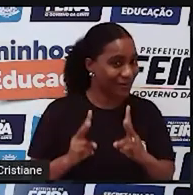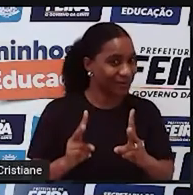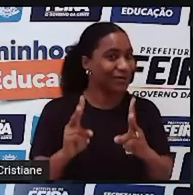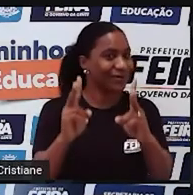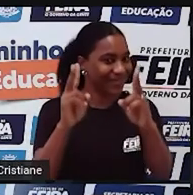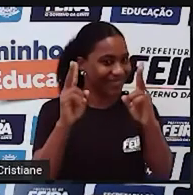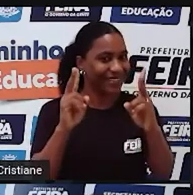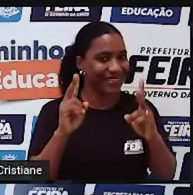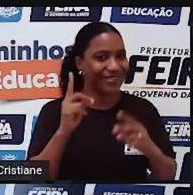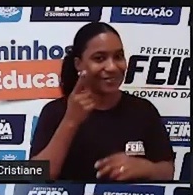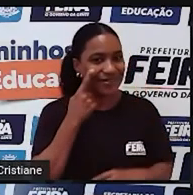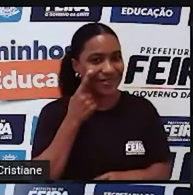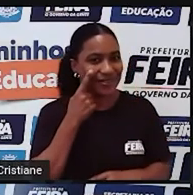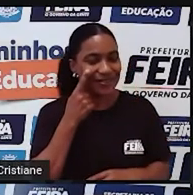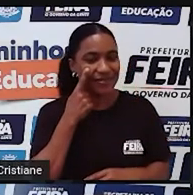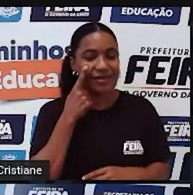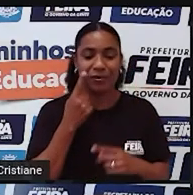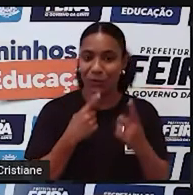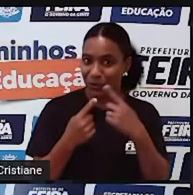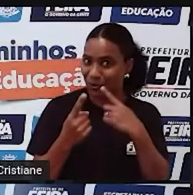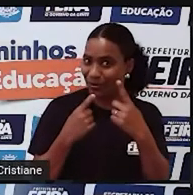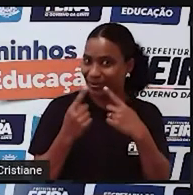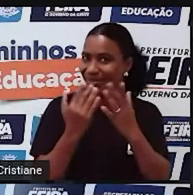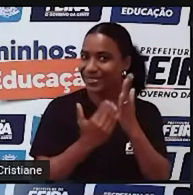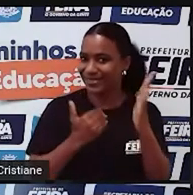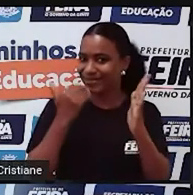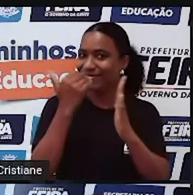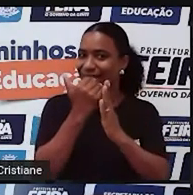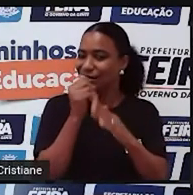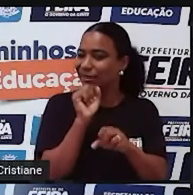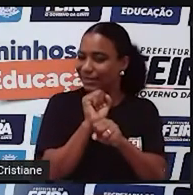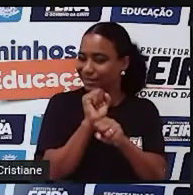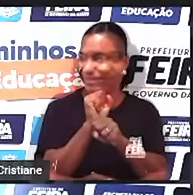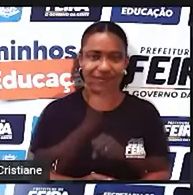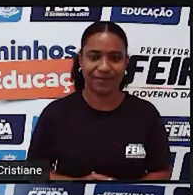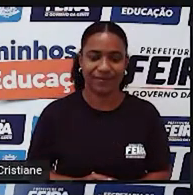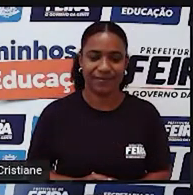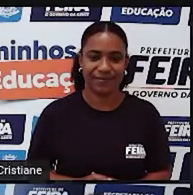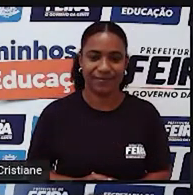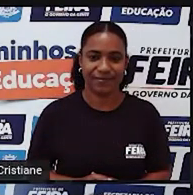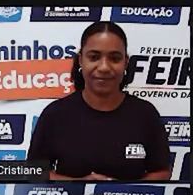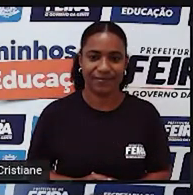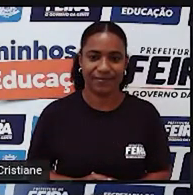ainda não acabou. A gente vai conversar mais um pouquinho. Just a moment, please.